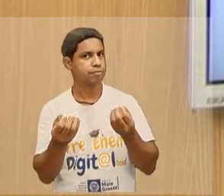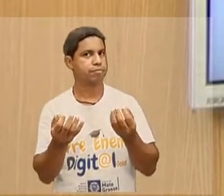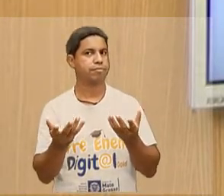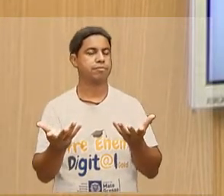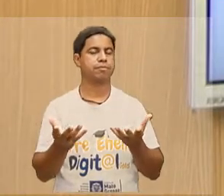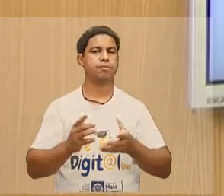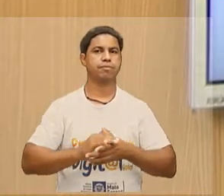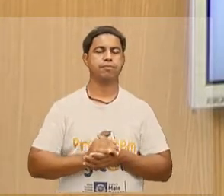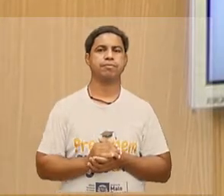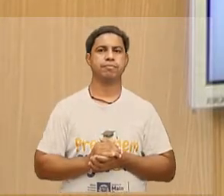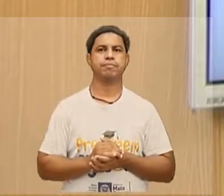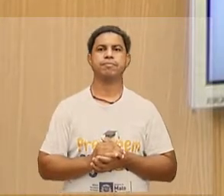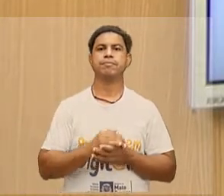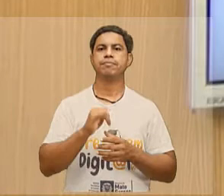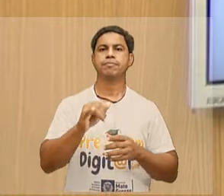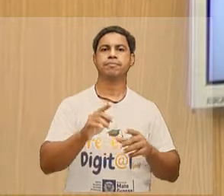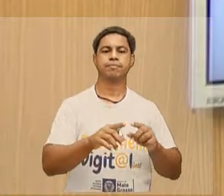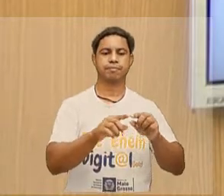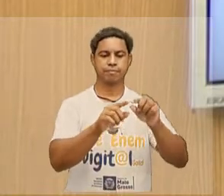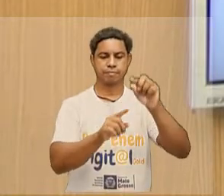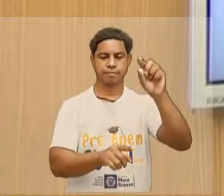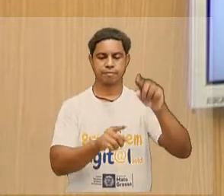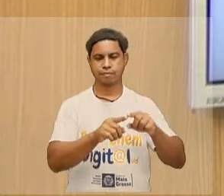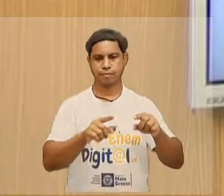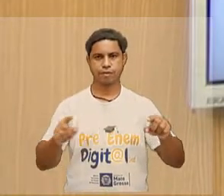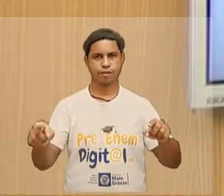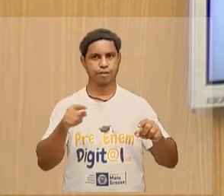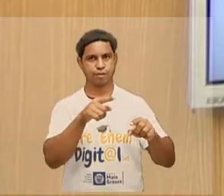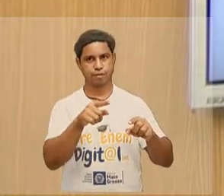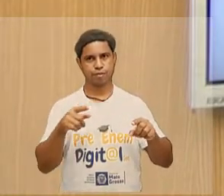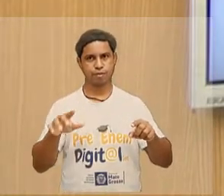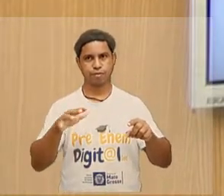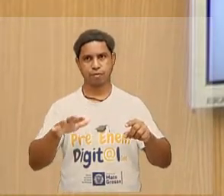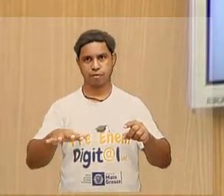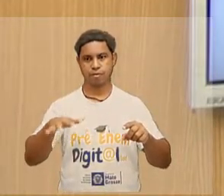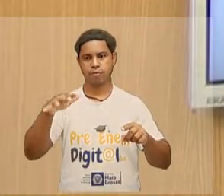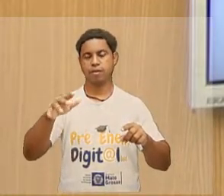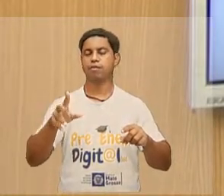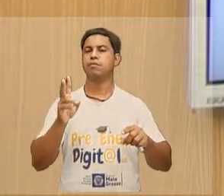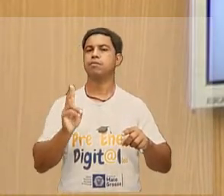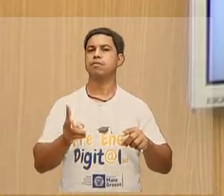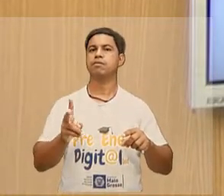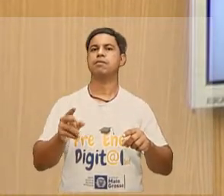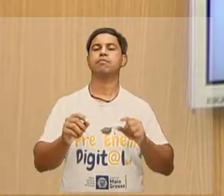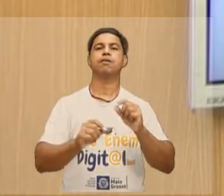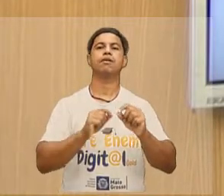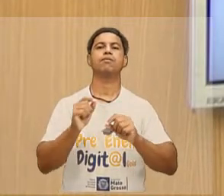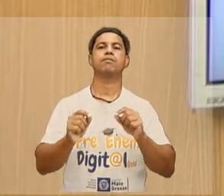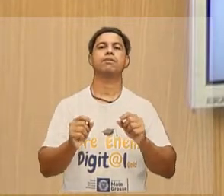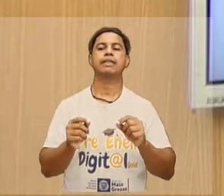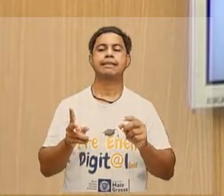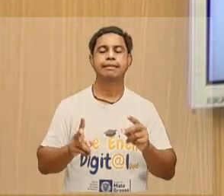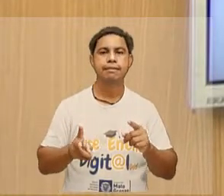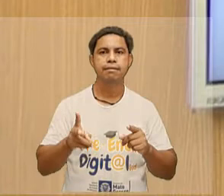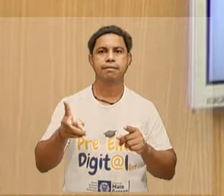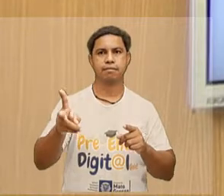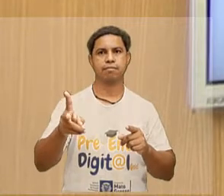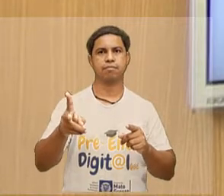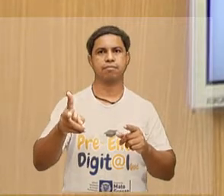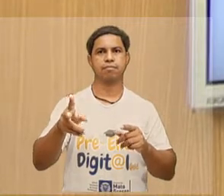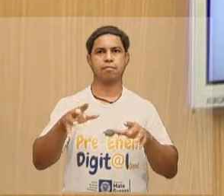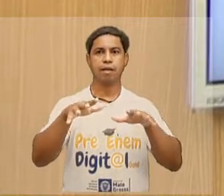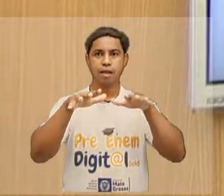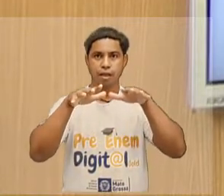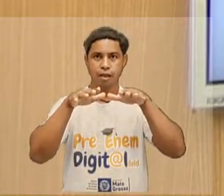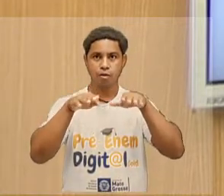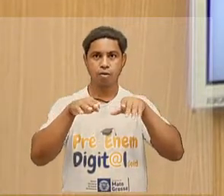essa curva com essa resistência constante, a temperatura deve estar constante e o texto, se ele não